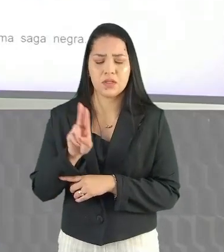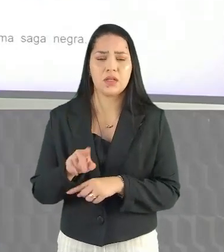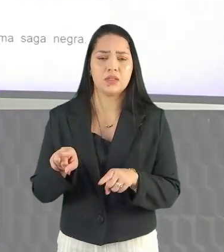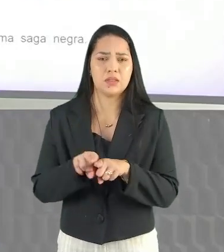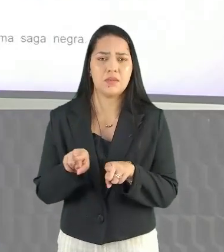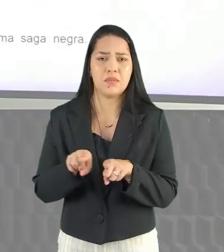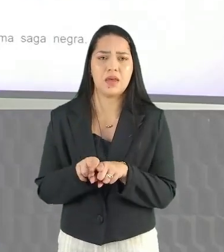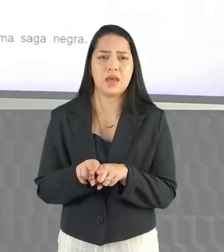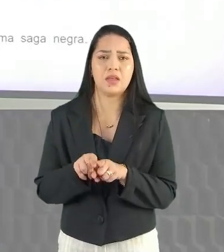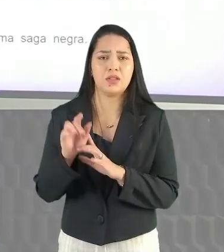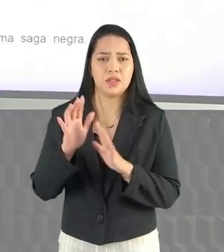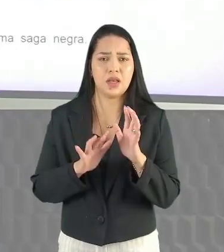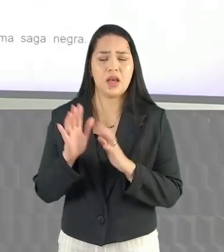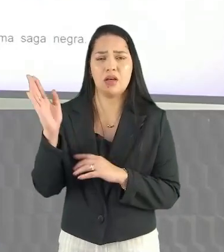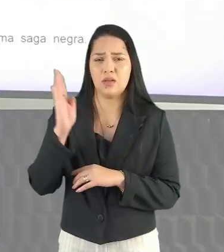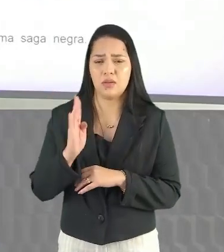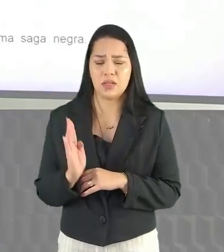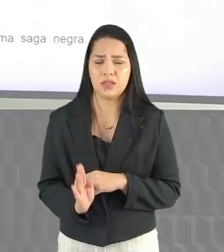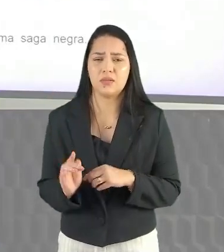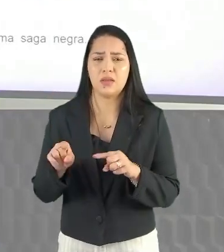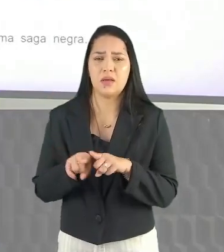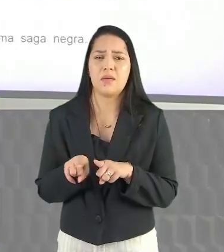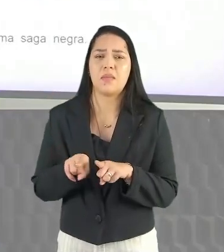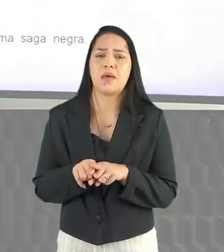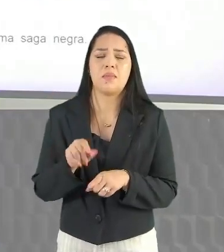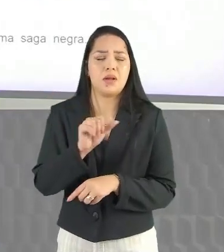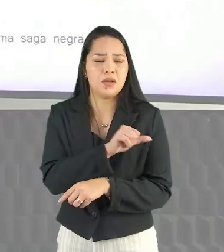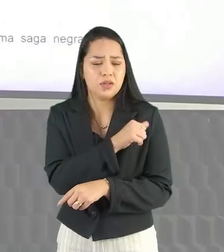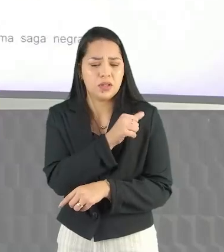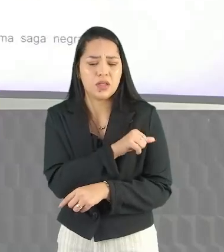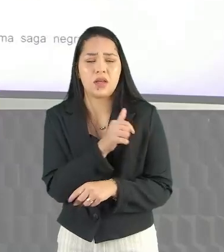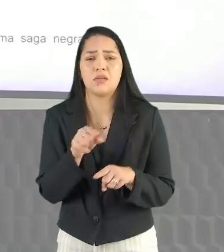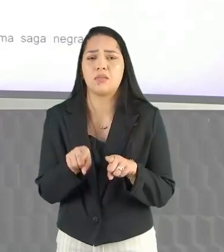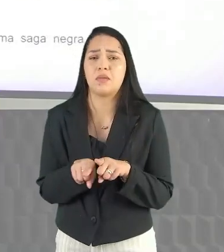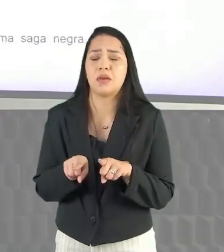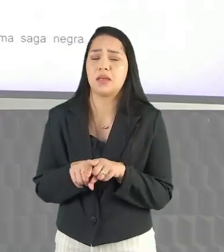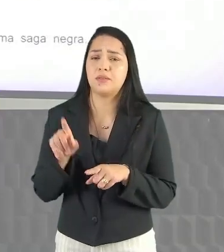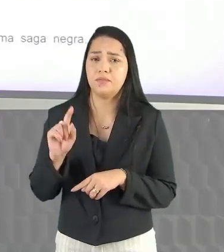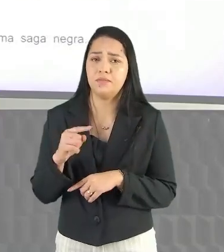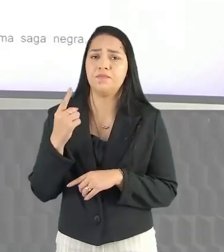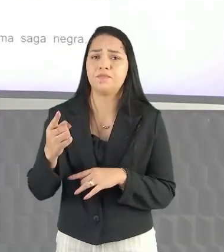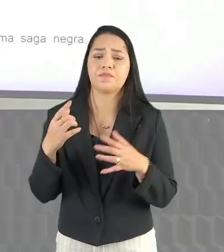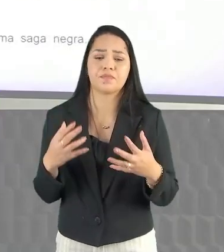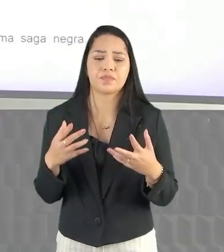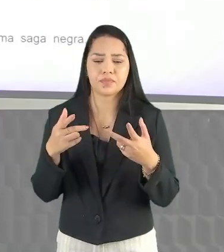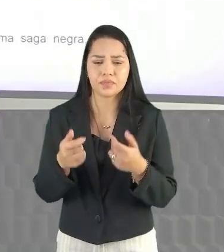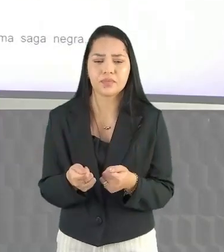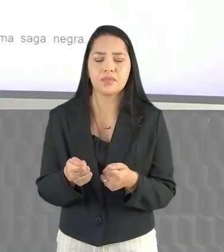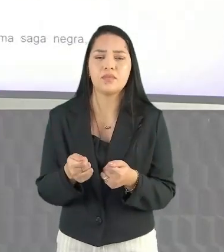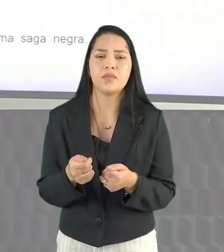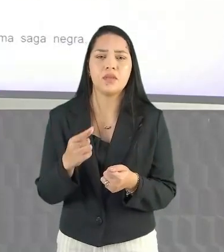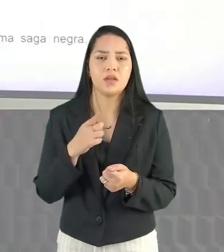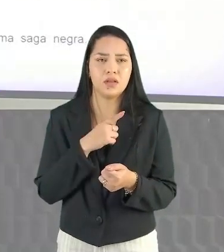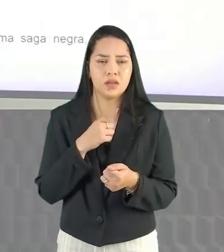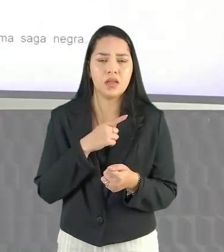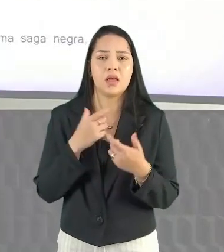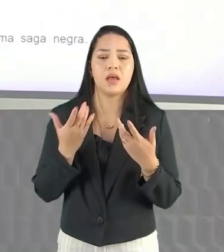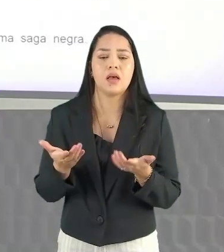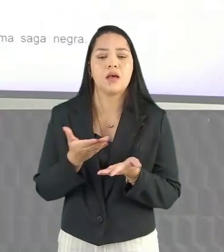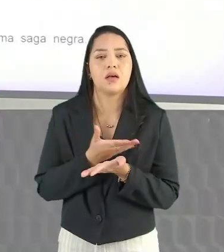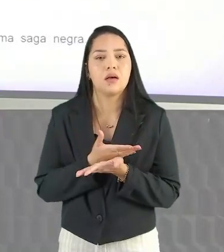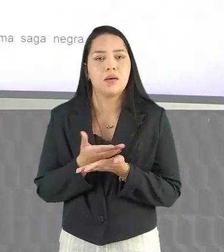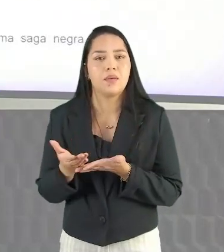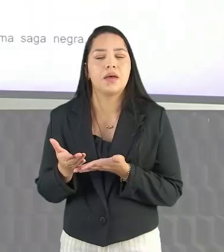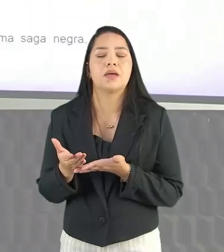navios de guerra no Brasil, apontar para o Rio de Janeiro, né, sendo que depois, né, o presidente da época começa